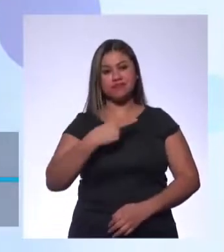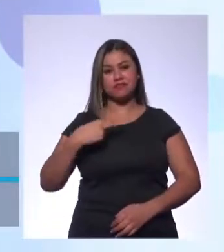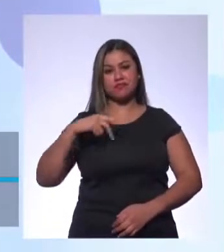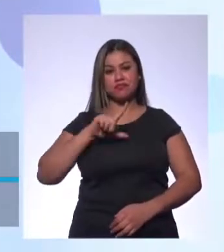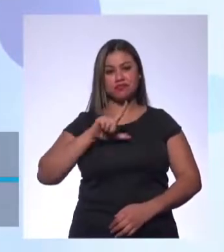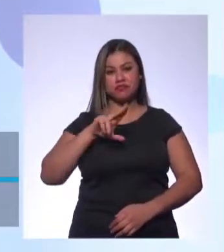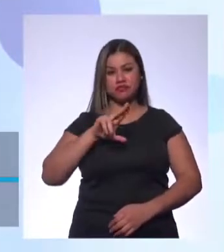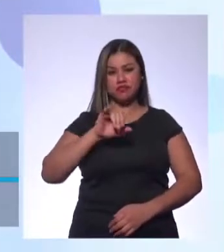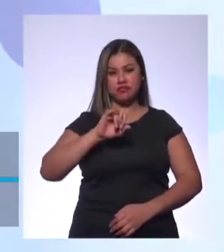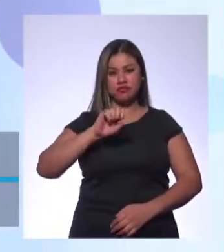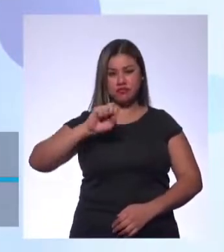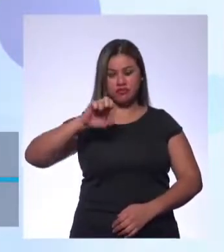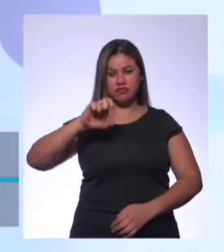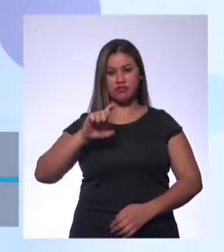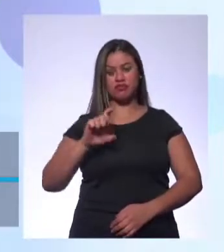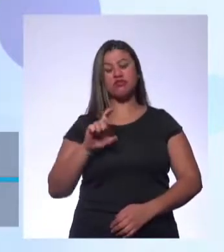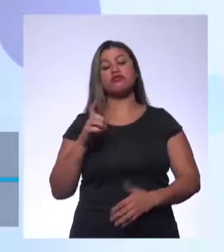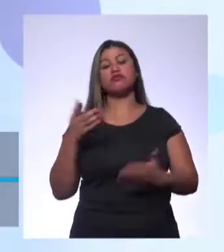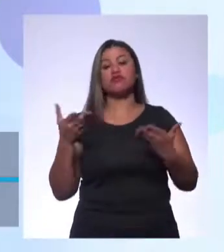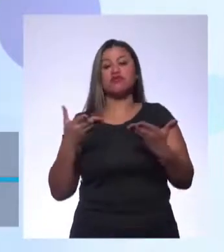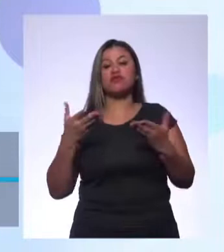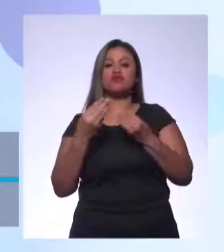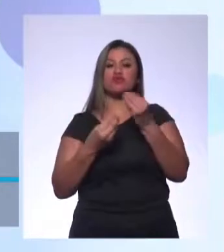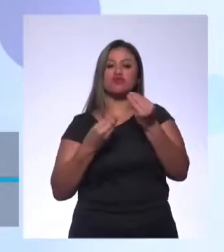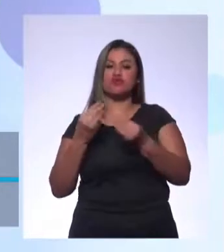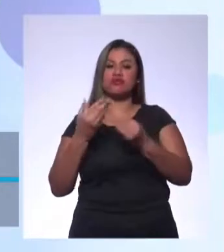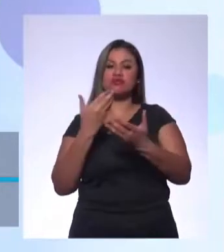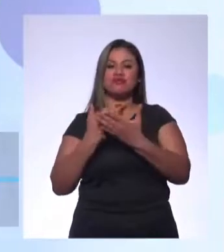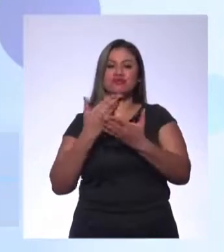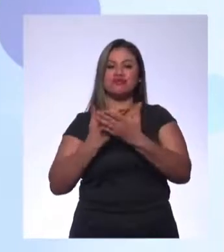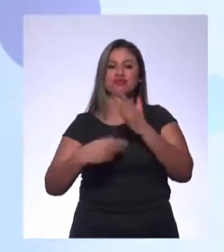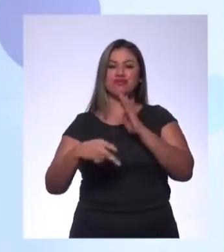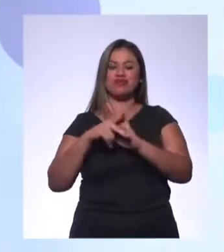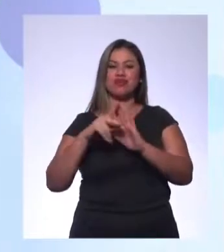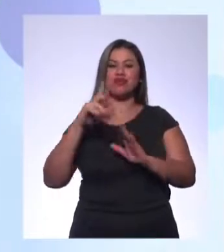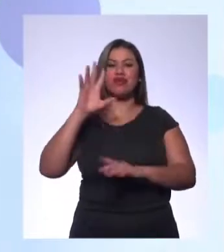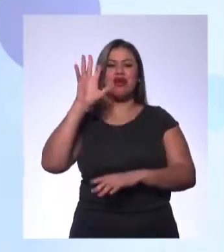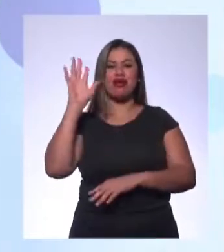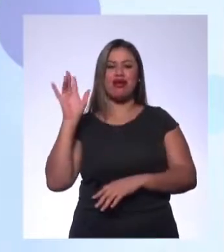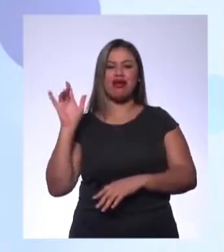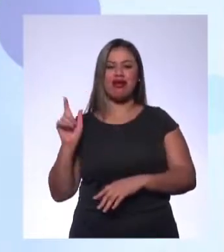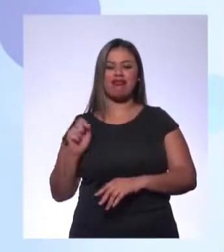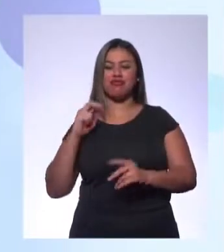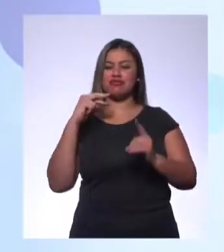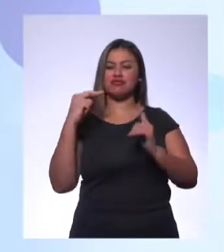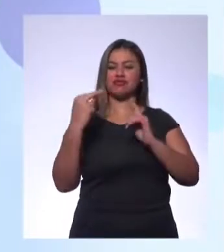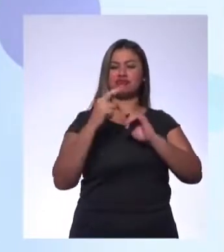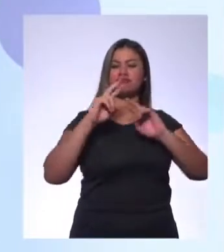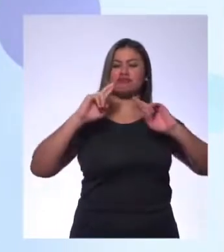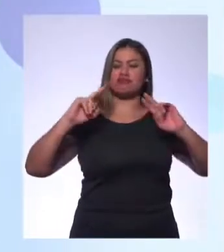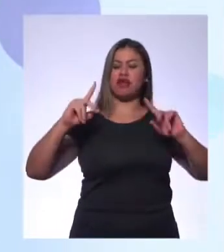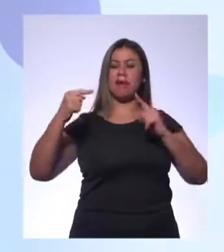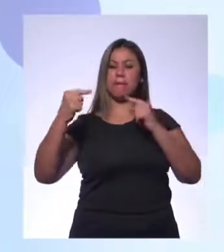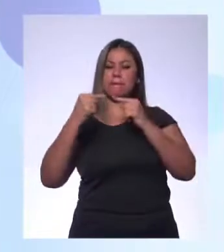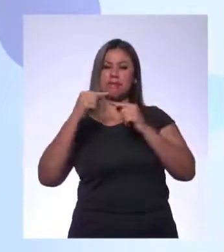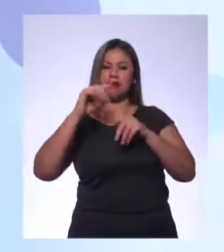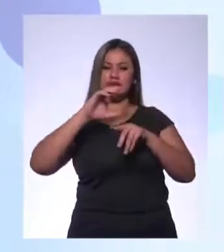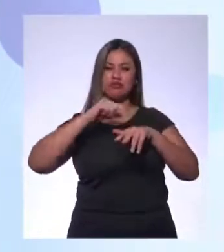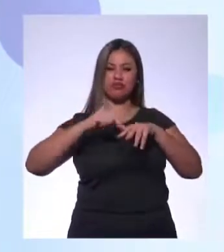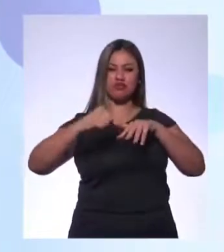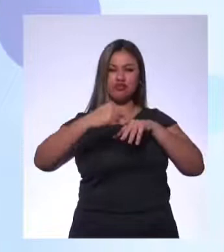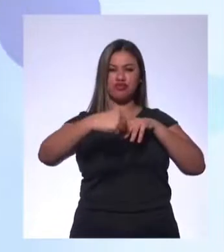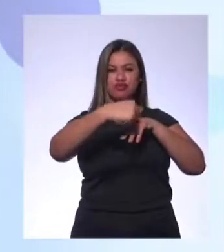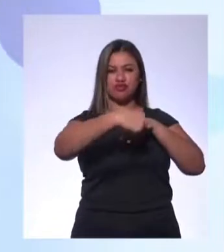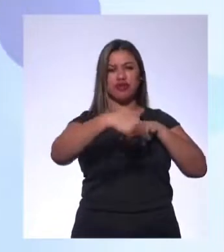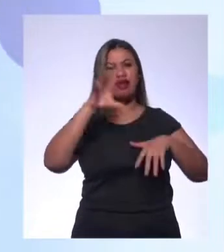Luíse Coutinho e hoje nós teremos uma aula sobre a África, um novo olhar sobre o continente. Esta